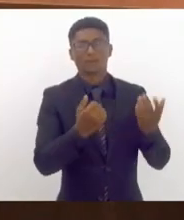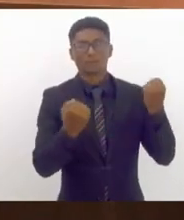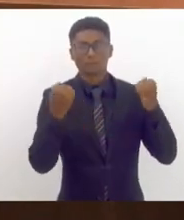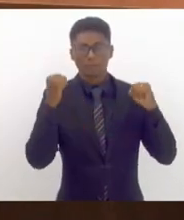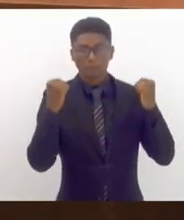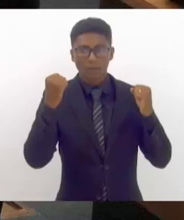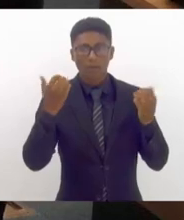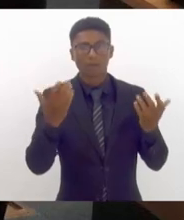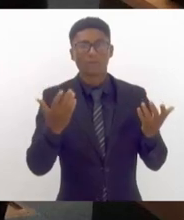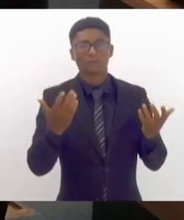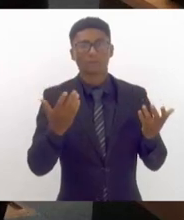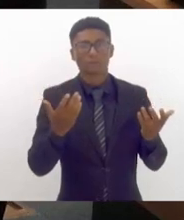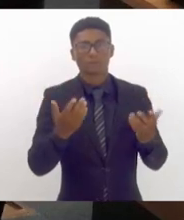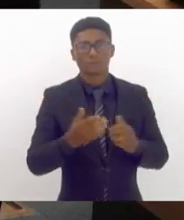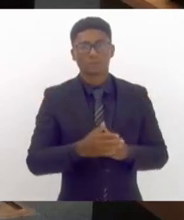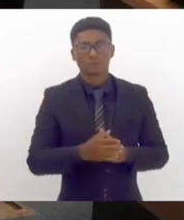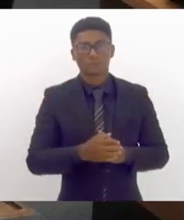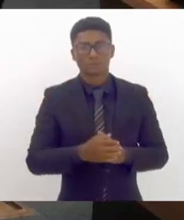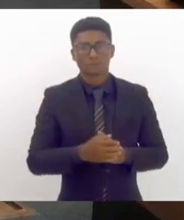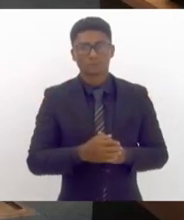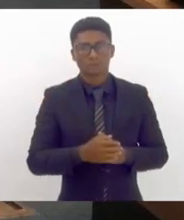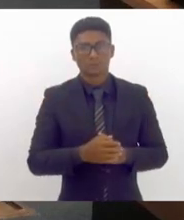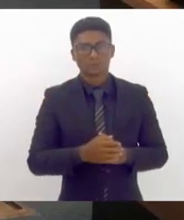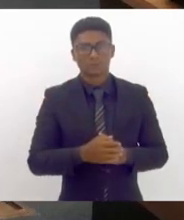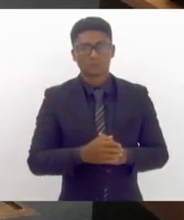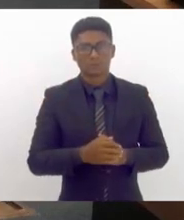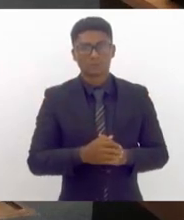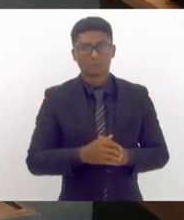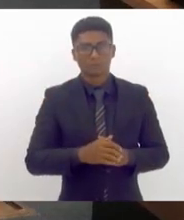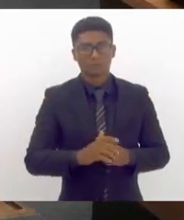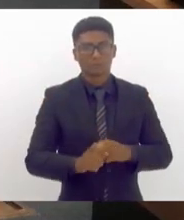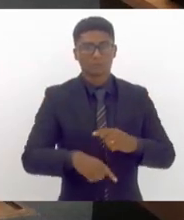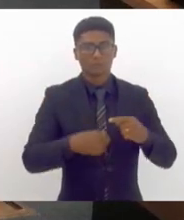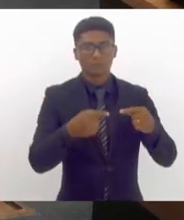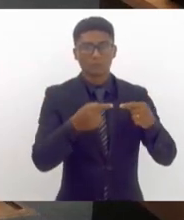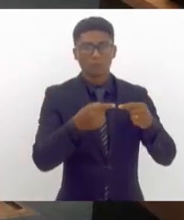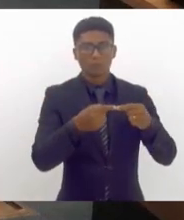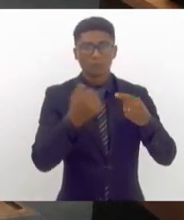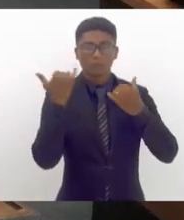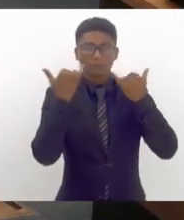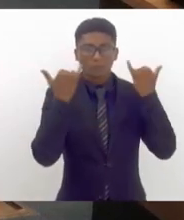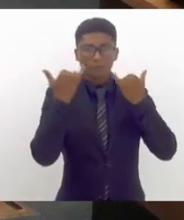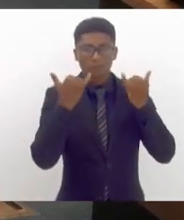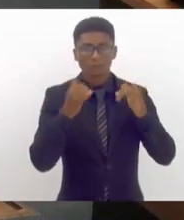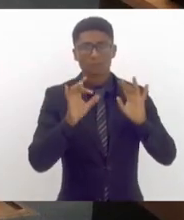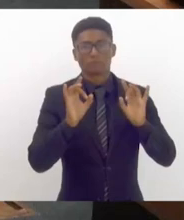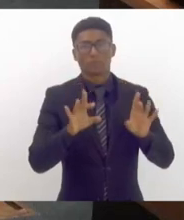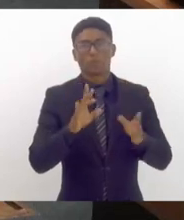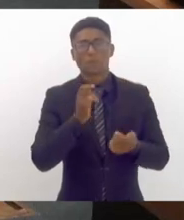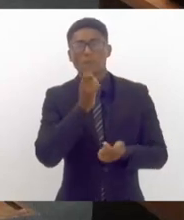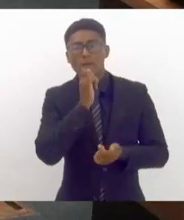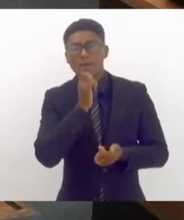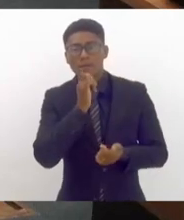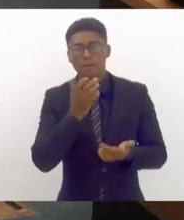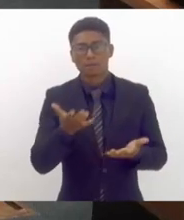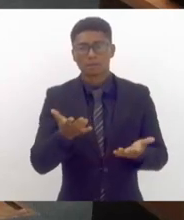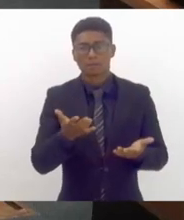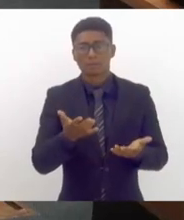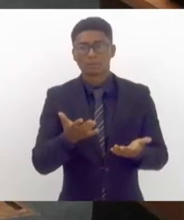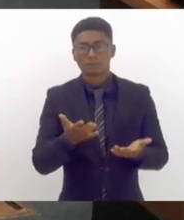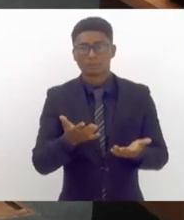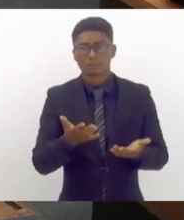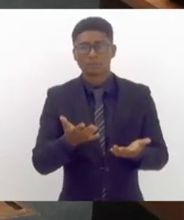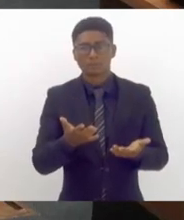se considera atendida a preocupação de prevenção e informação. Só para dar um exemplo, que não são